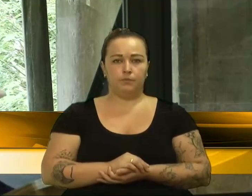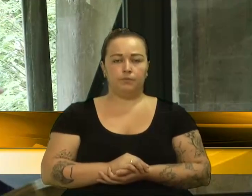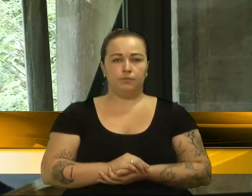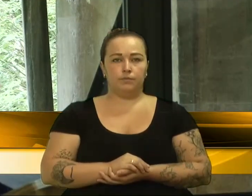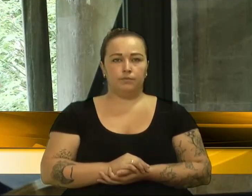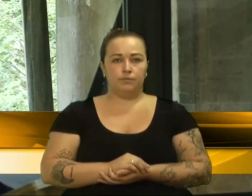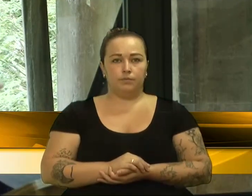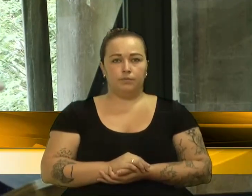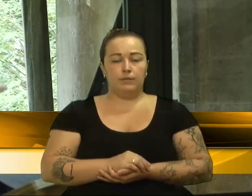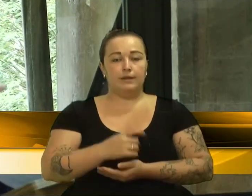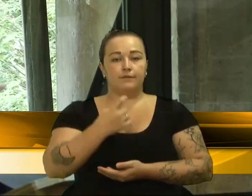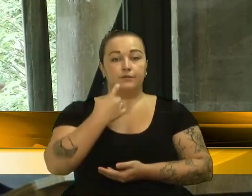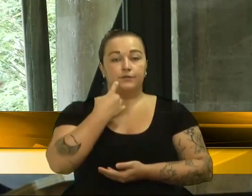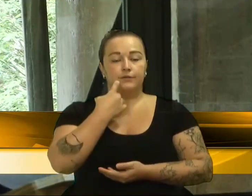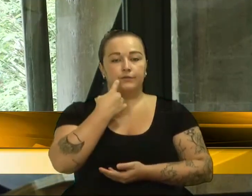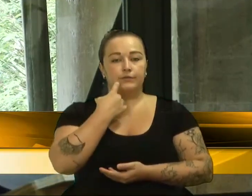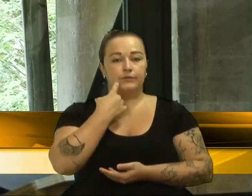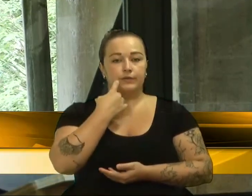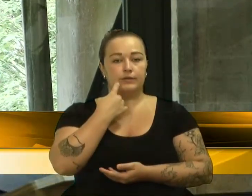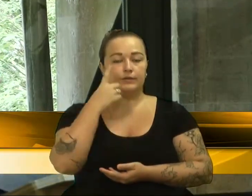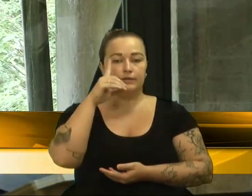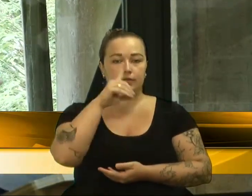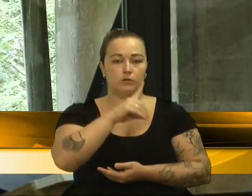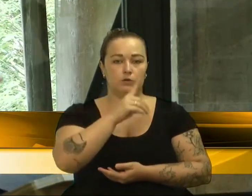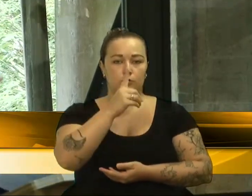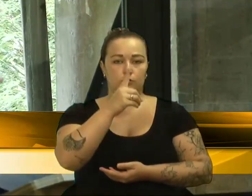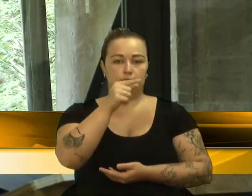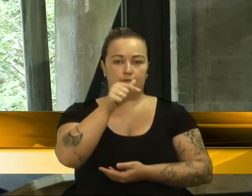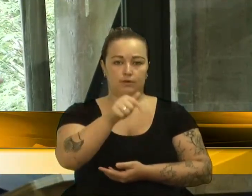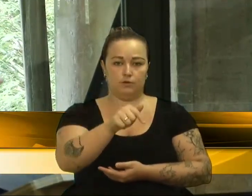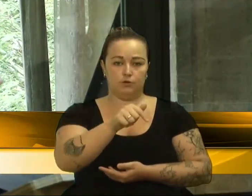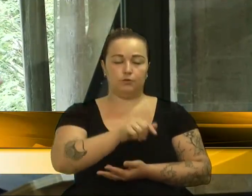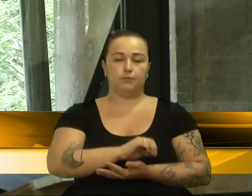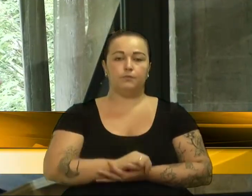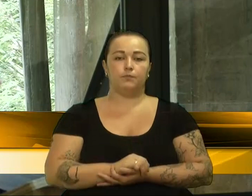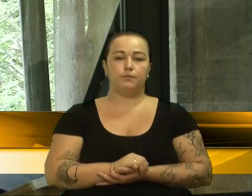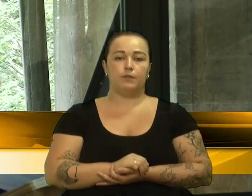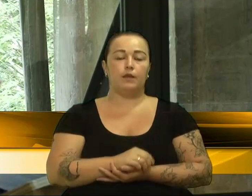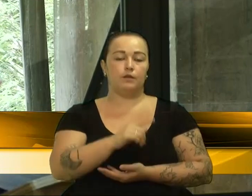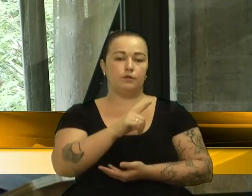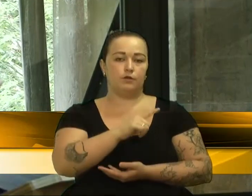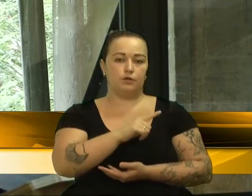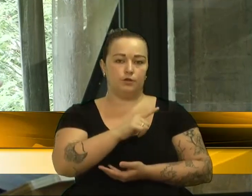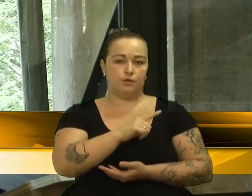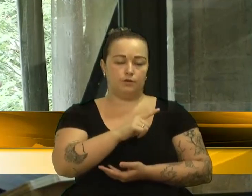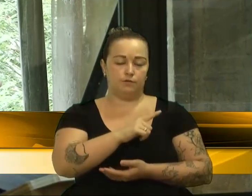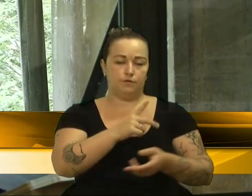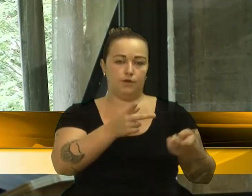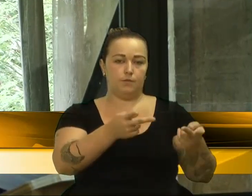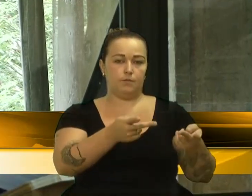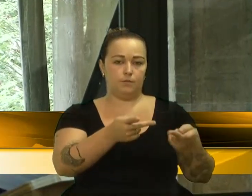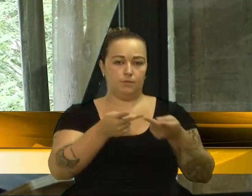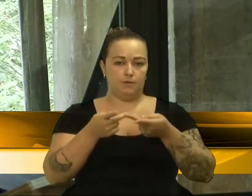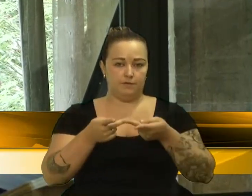Foi nessa sexta-feira, então, dia 17. Recebemos, então, a visita do diretor-presidente do IP Saúde, Instituto de Assistência